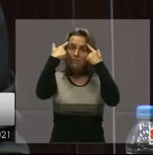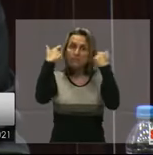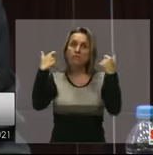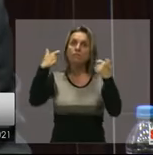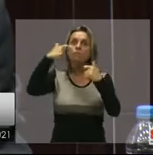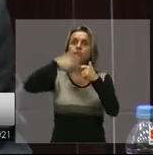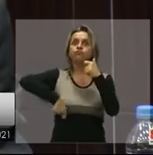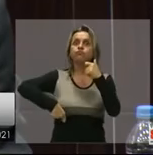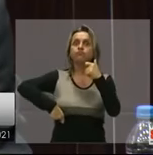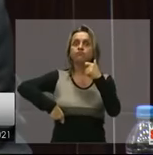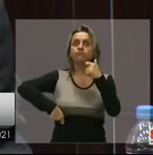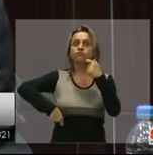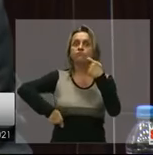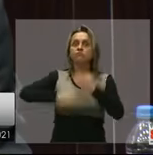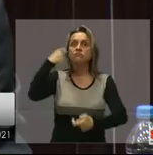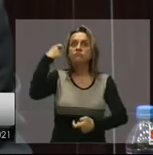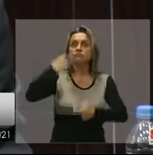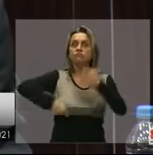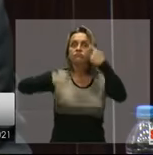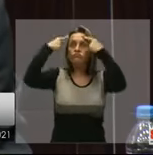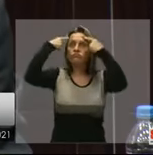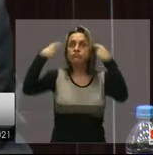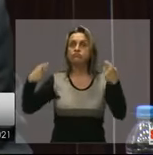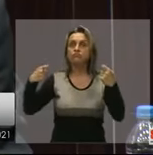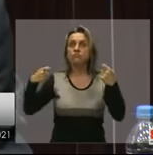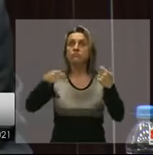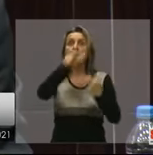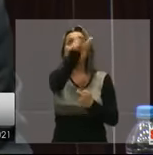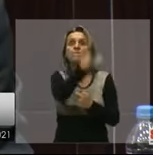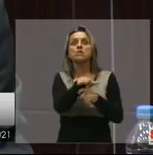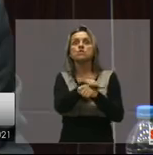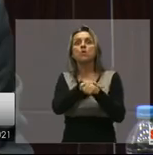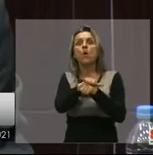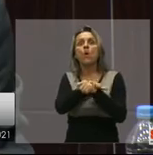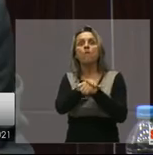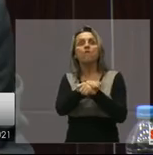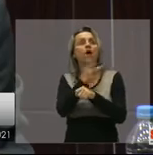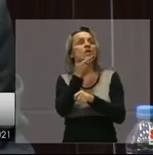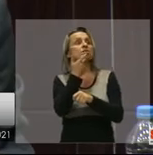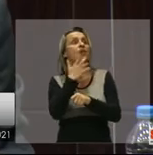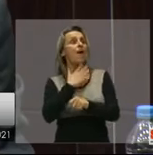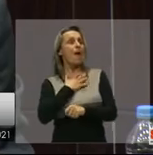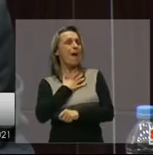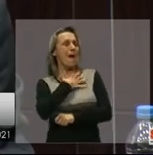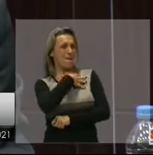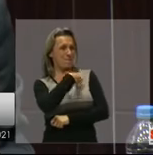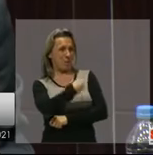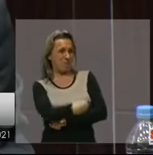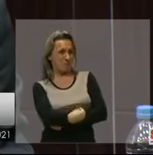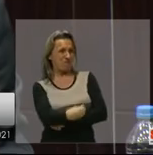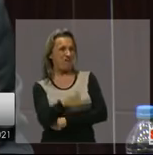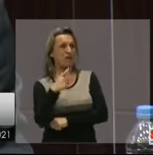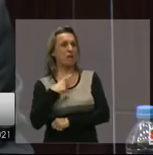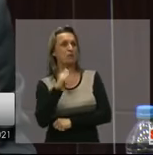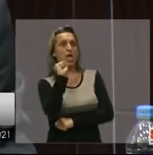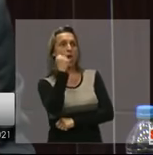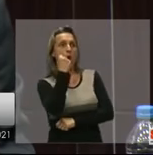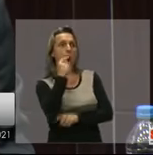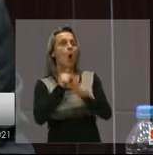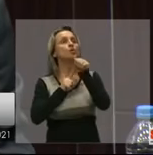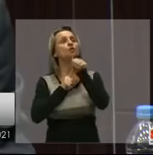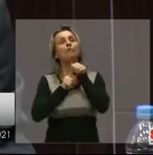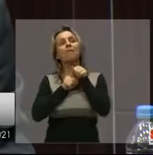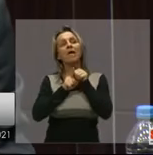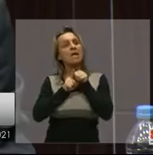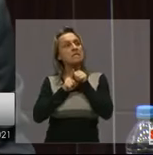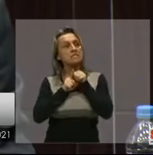Tem pessoas conversando entre si, perguntando, olha, o meu filhinho já tem, tem ainda oito meses, com quanto